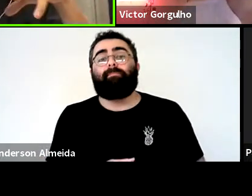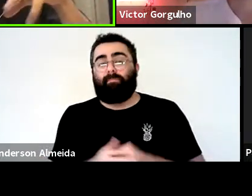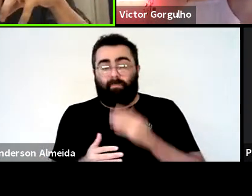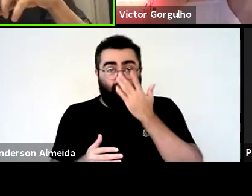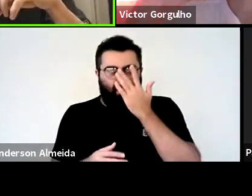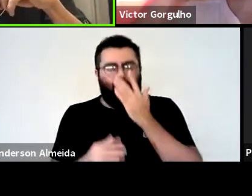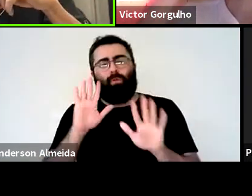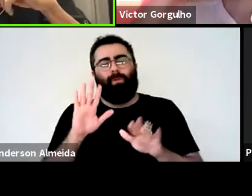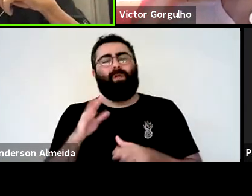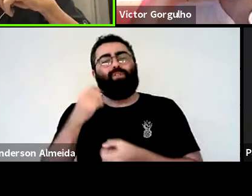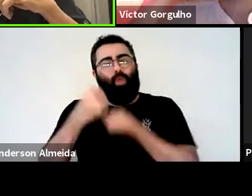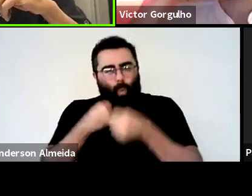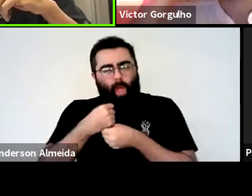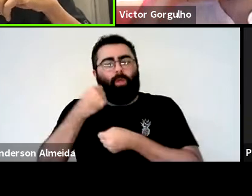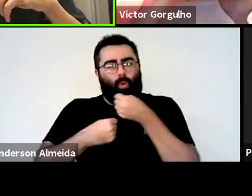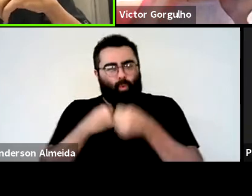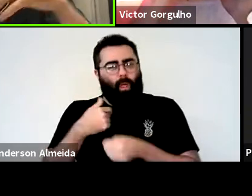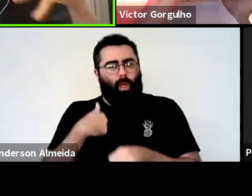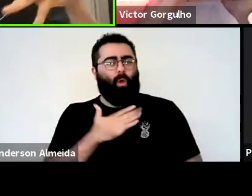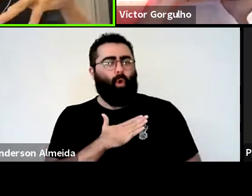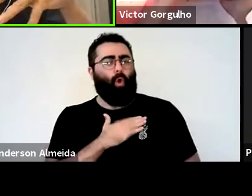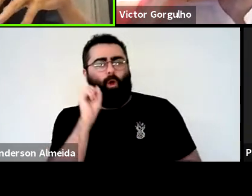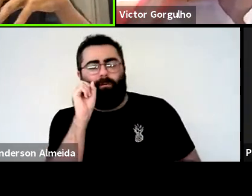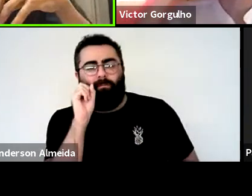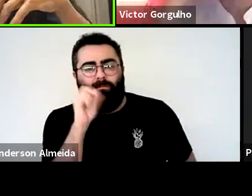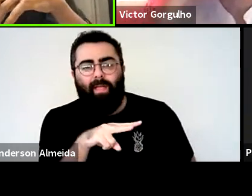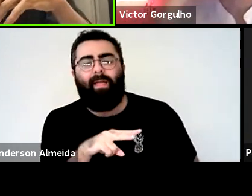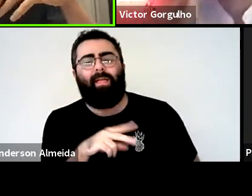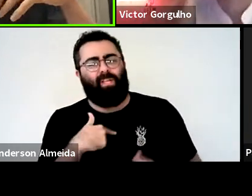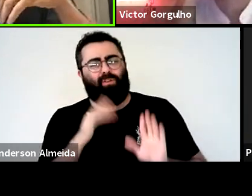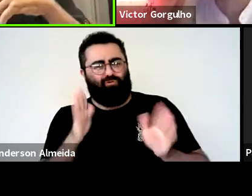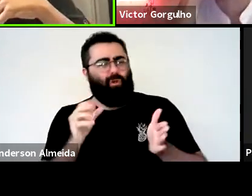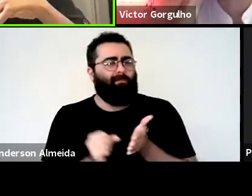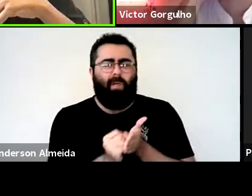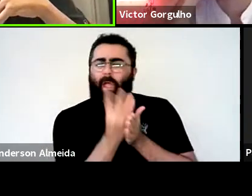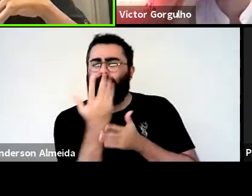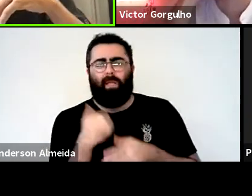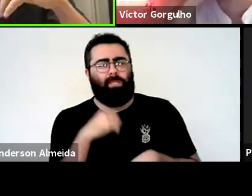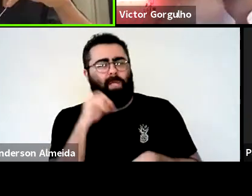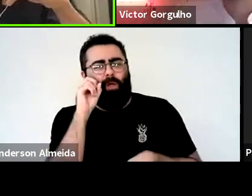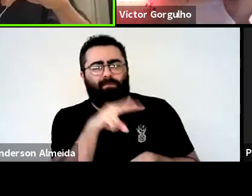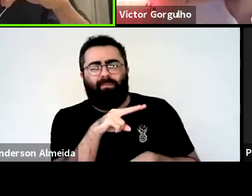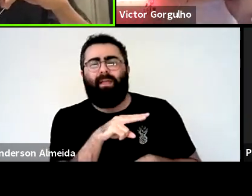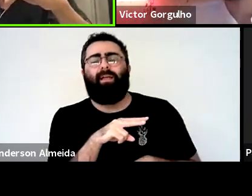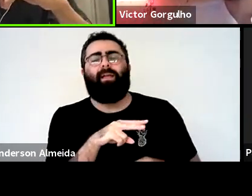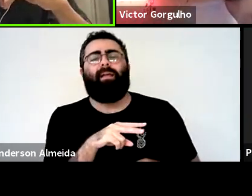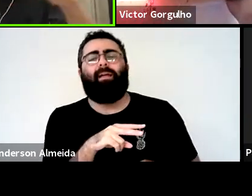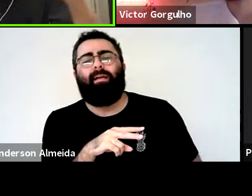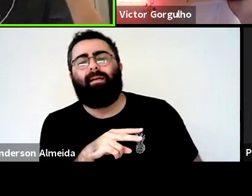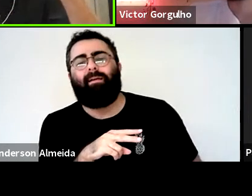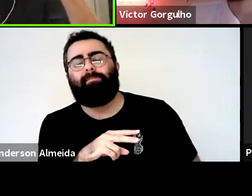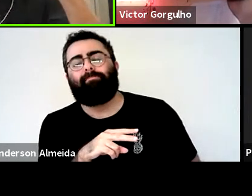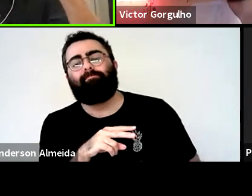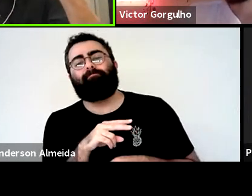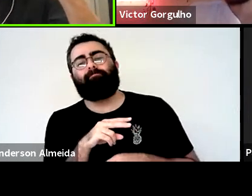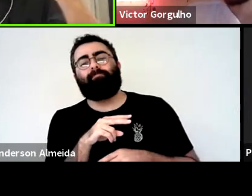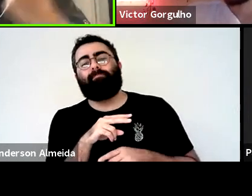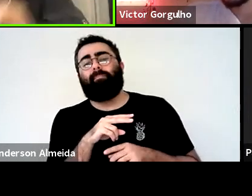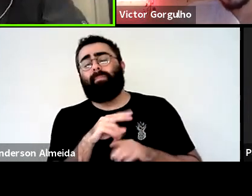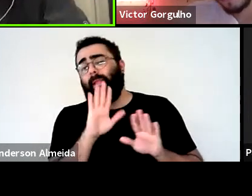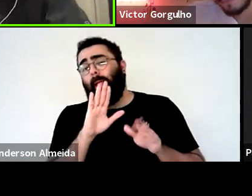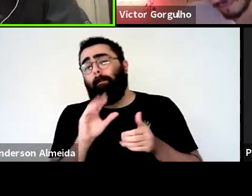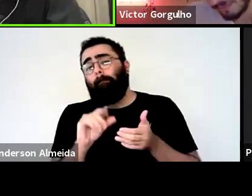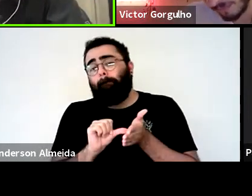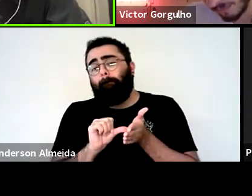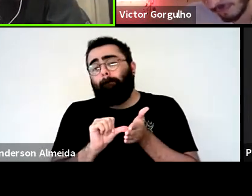ano eu vejo pelo menos uma vez. Já fazem 10 anos que eu tenho essa coisa, mania de, sei lá. E pela primeira vez, mas para